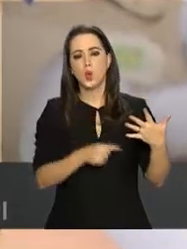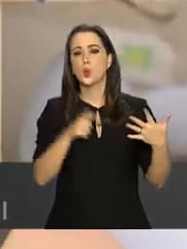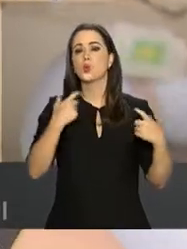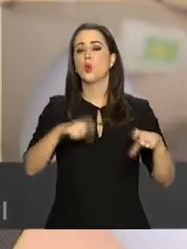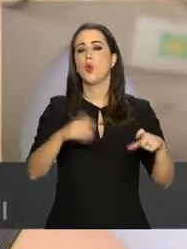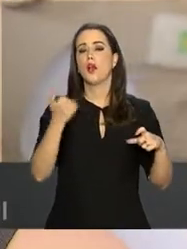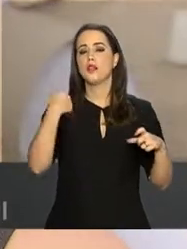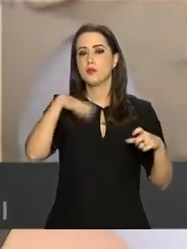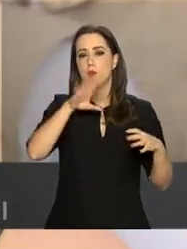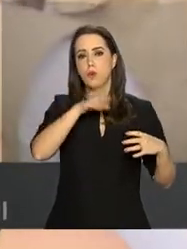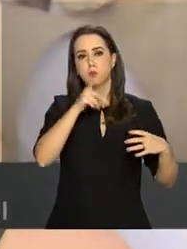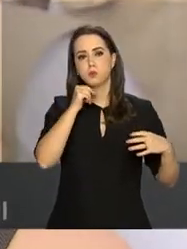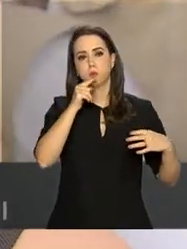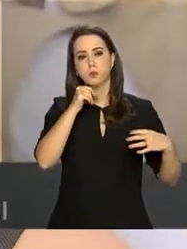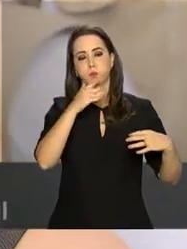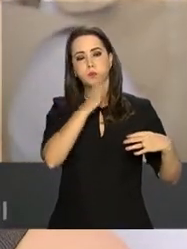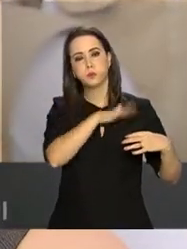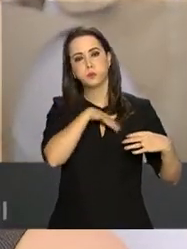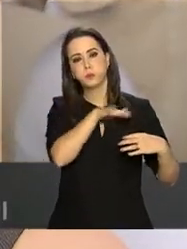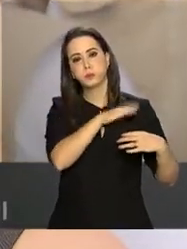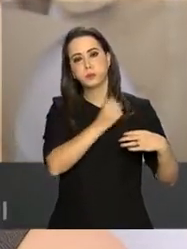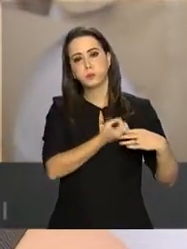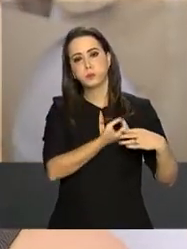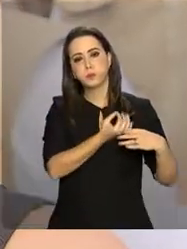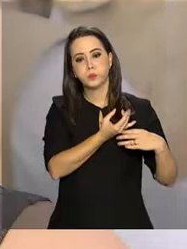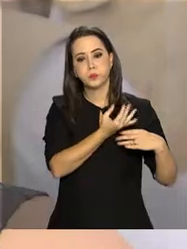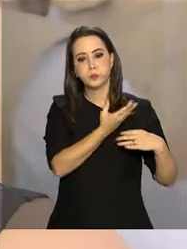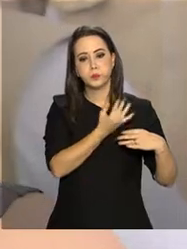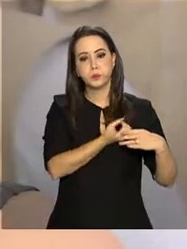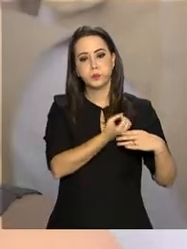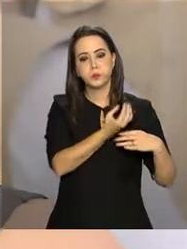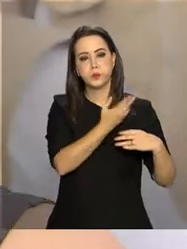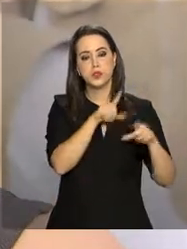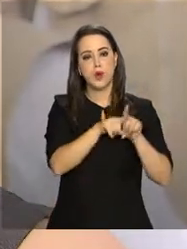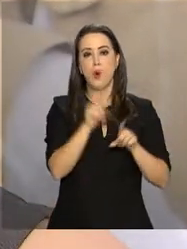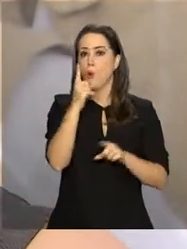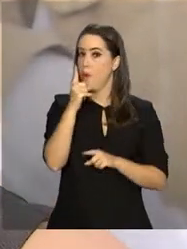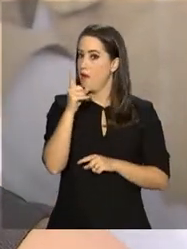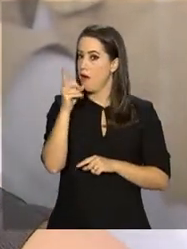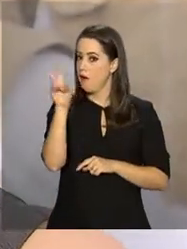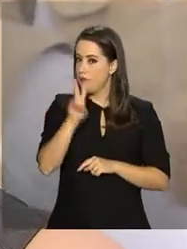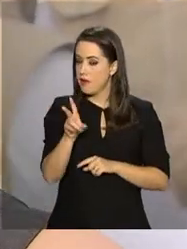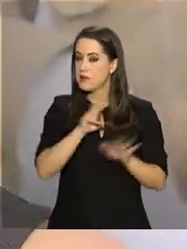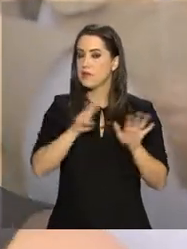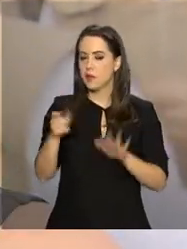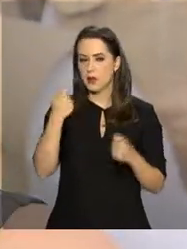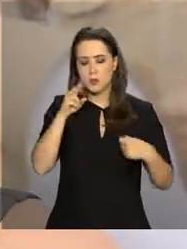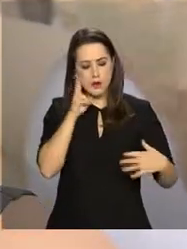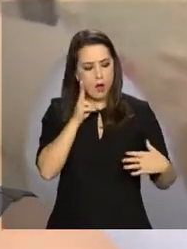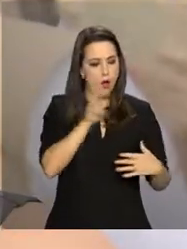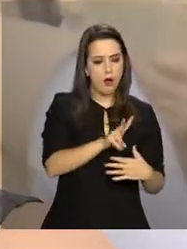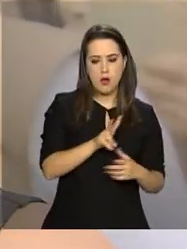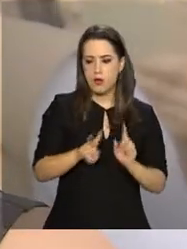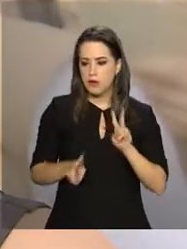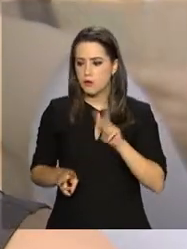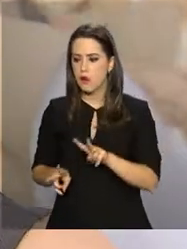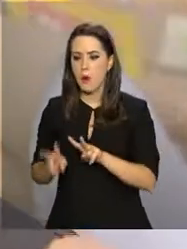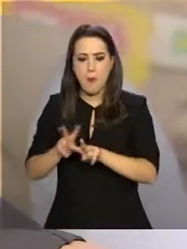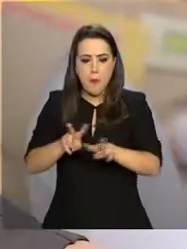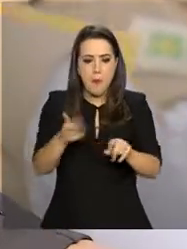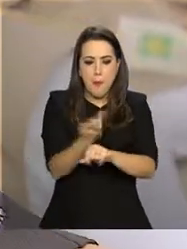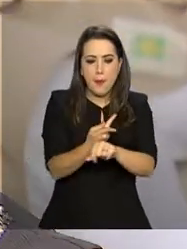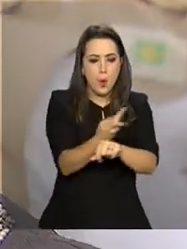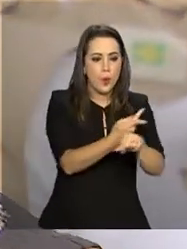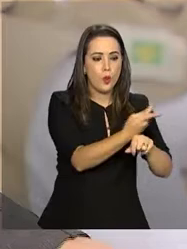de proliferação do mosquito que dão orientações que pelo menos uma vez por semana você precisa de vistoriar de verificar